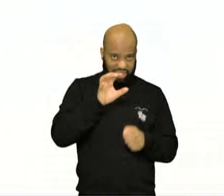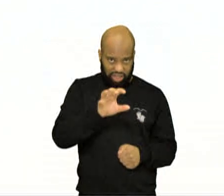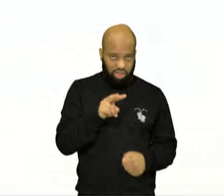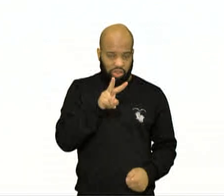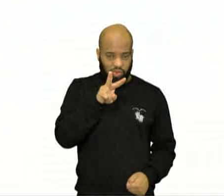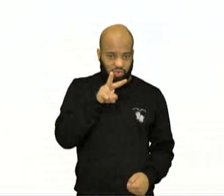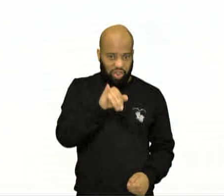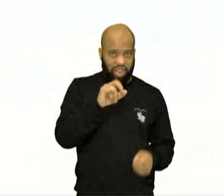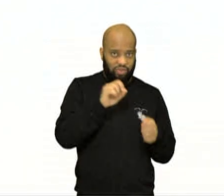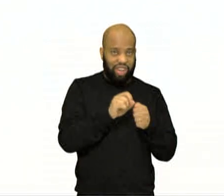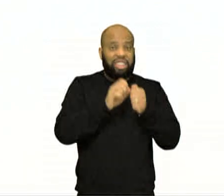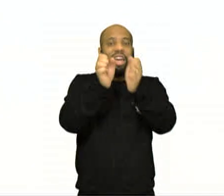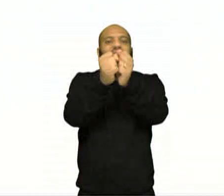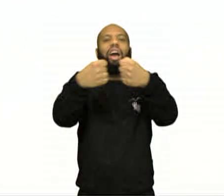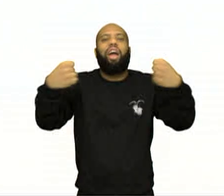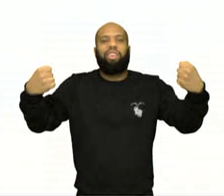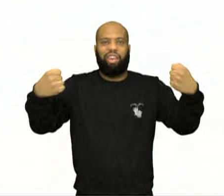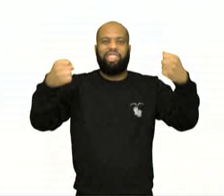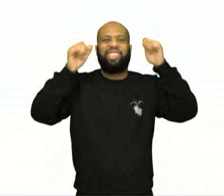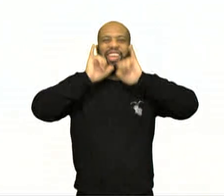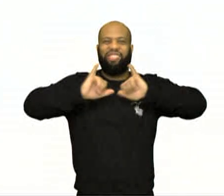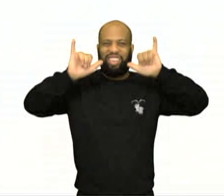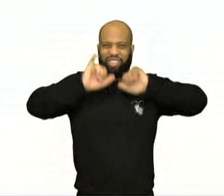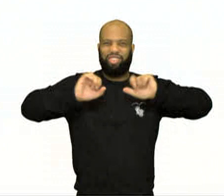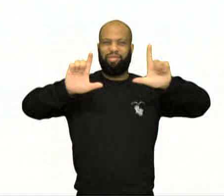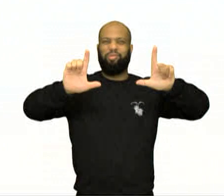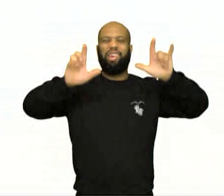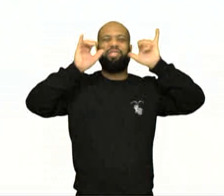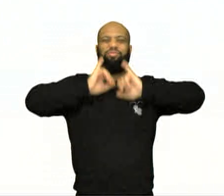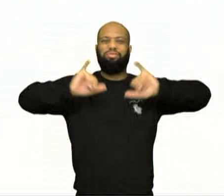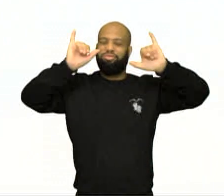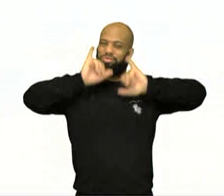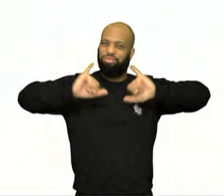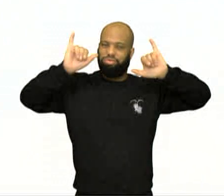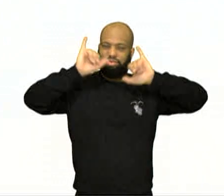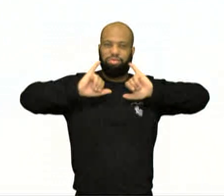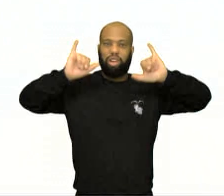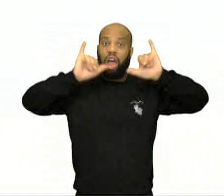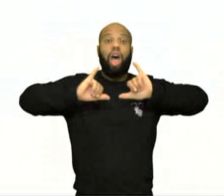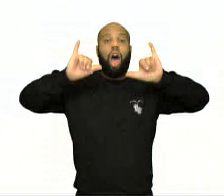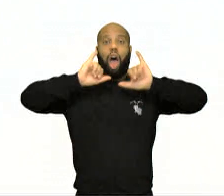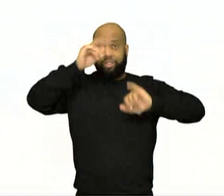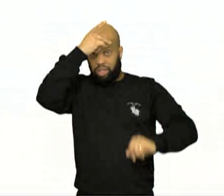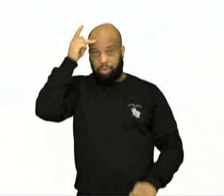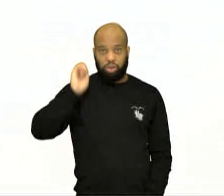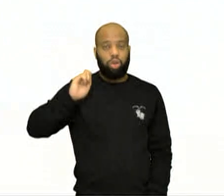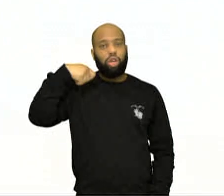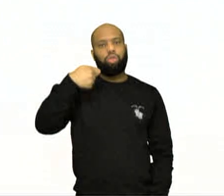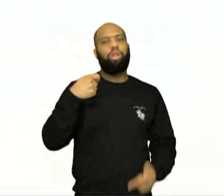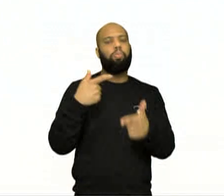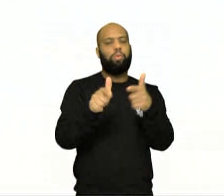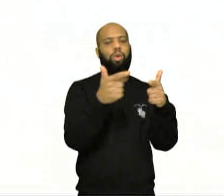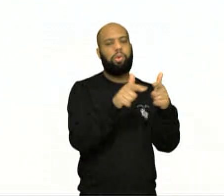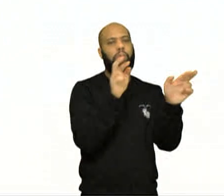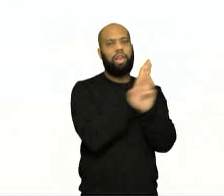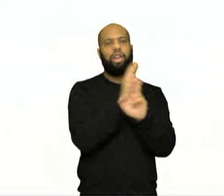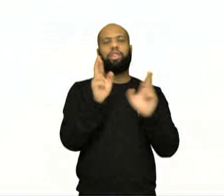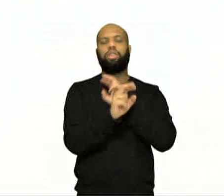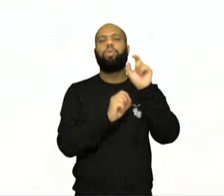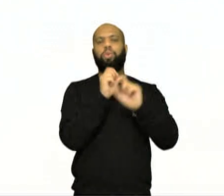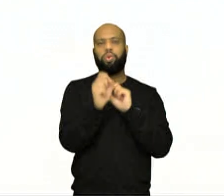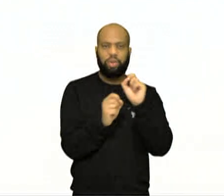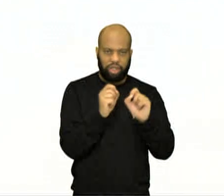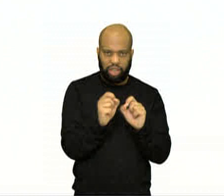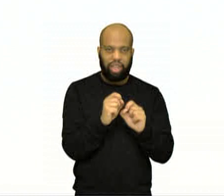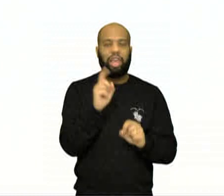vai produzir um cartaz de uma campanha publicitária alertando as pessoas sobre toda essa relação entre